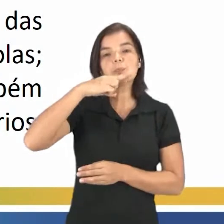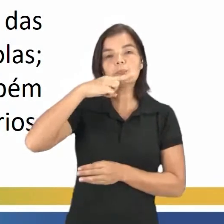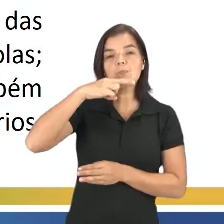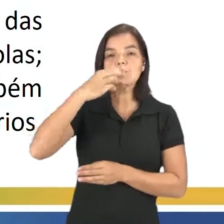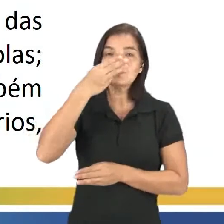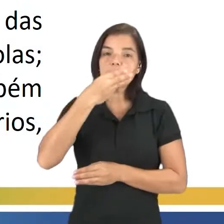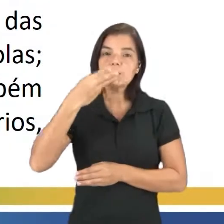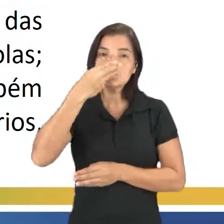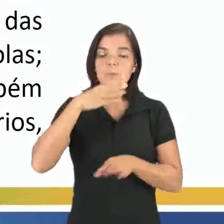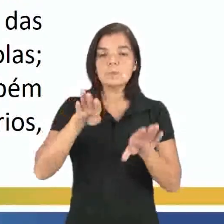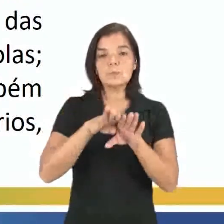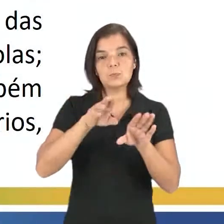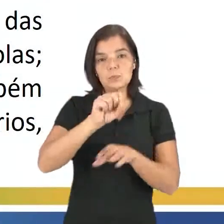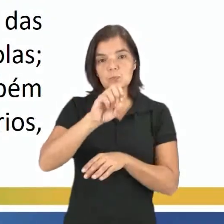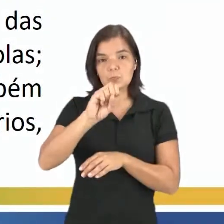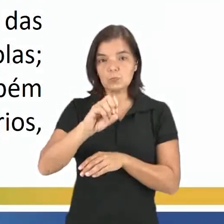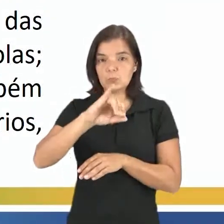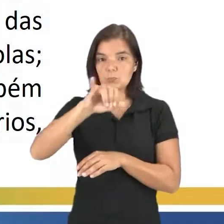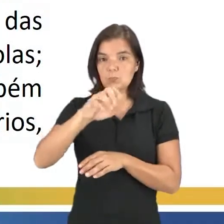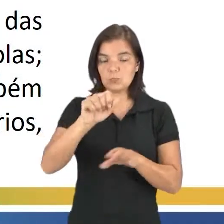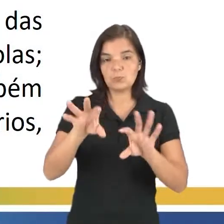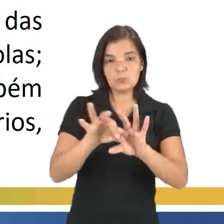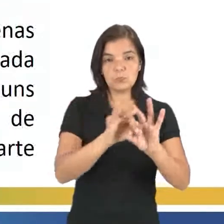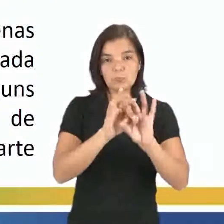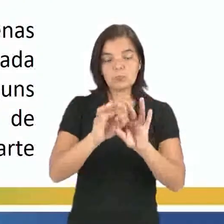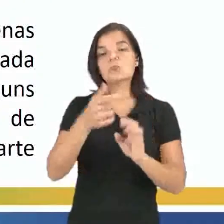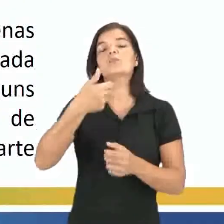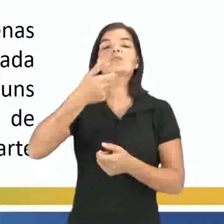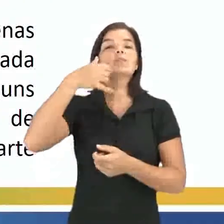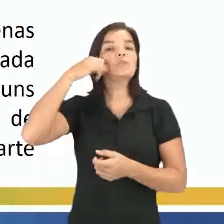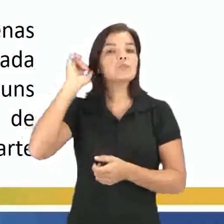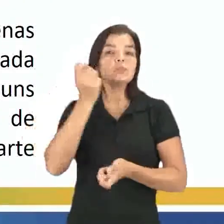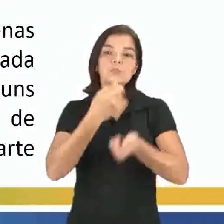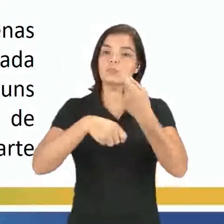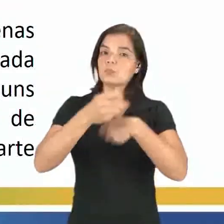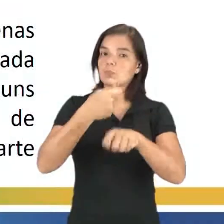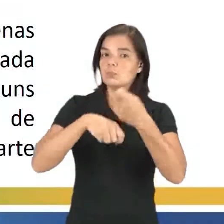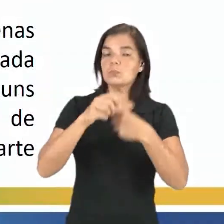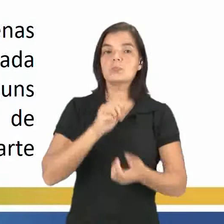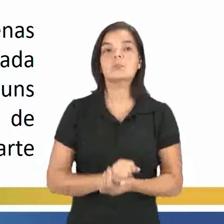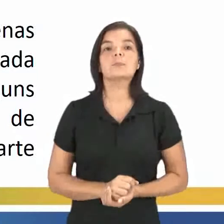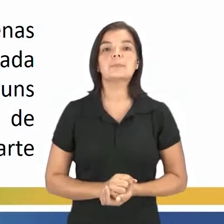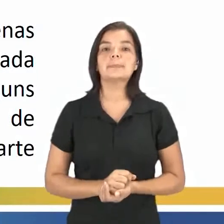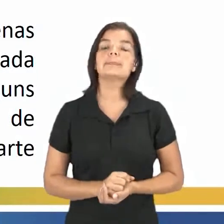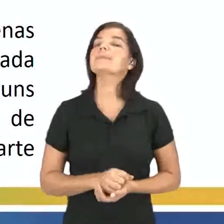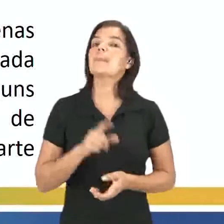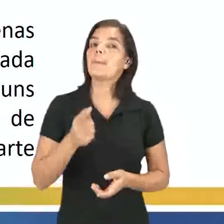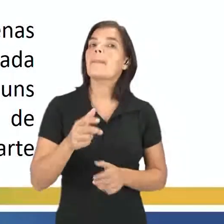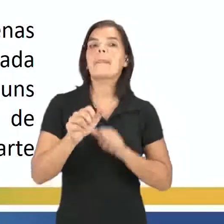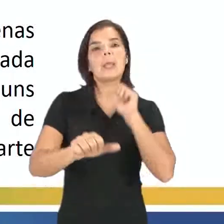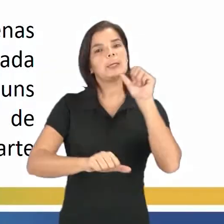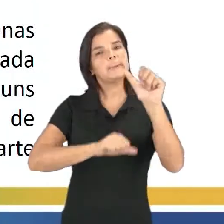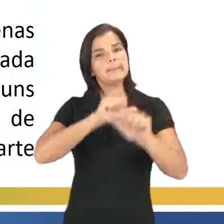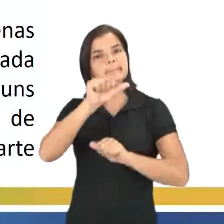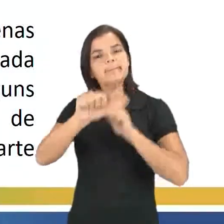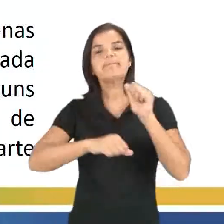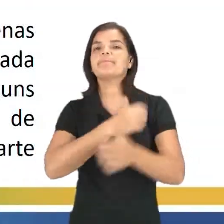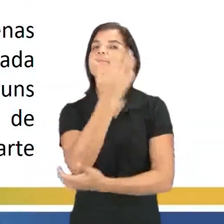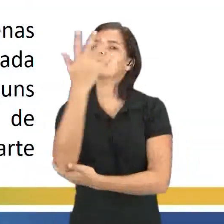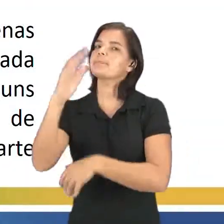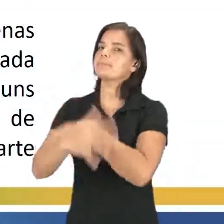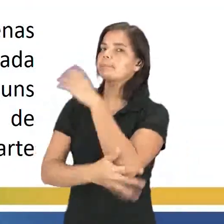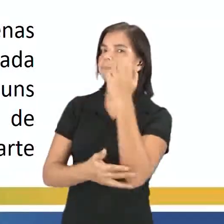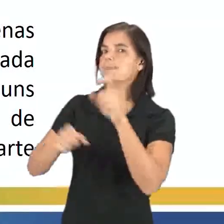né, produtos que estão diretamente ligados ao agronegócio. Essas transformações da paisagem rural agora